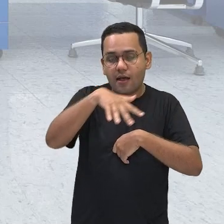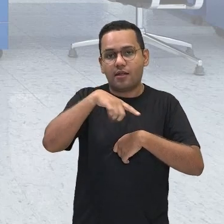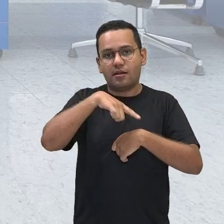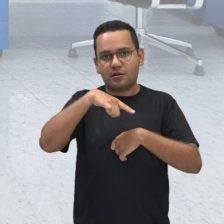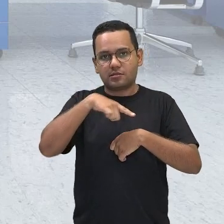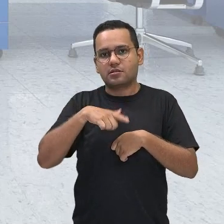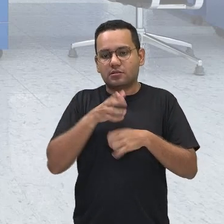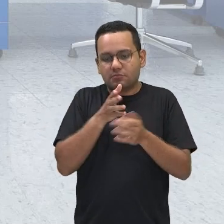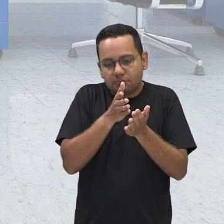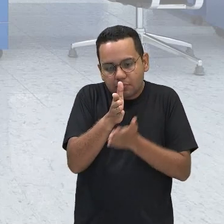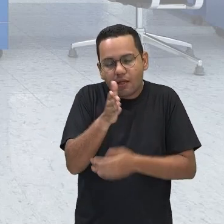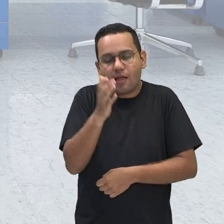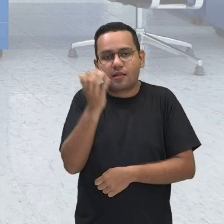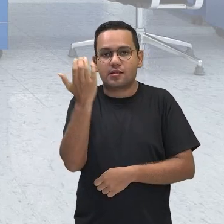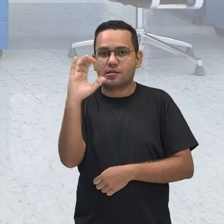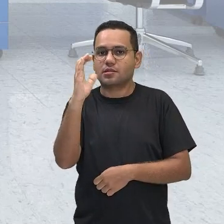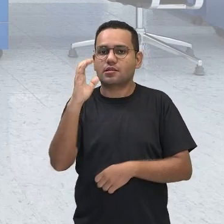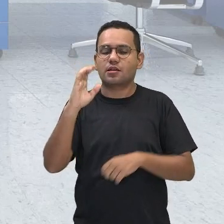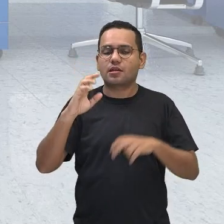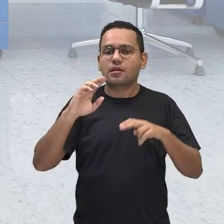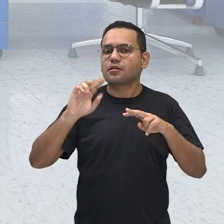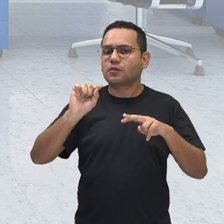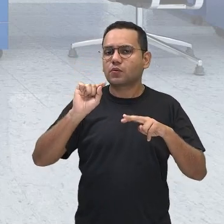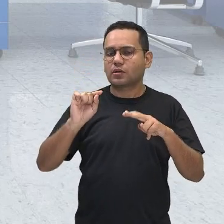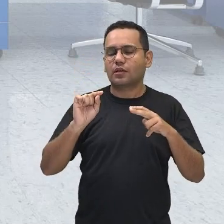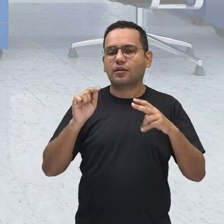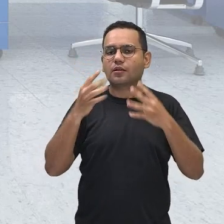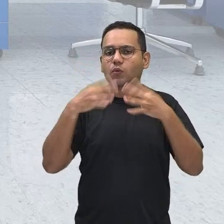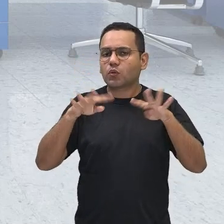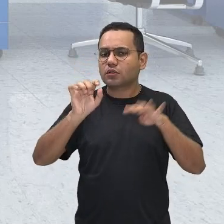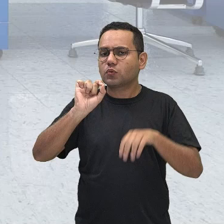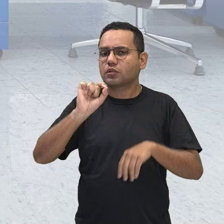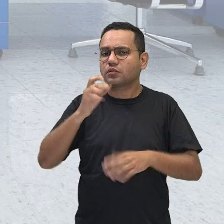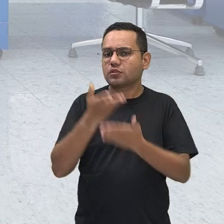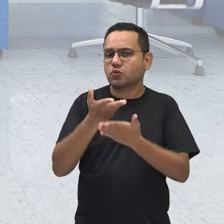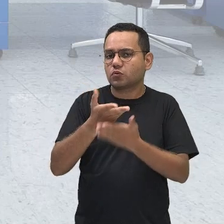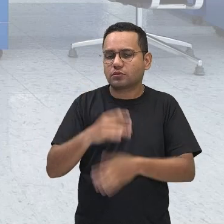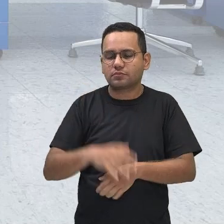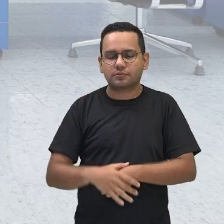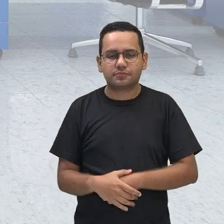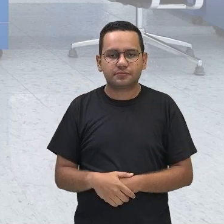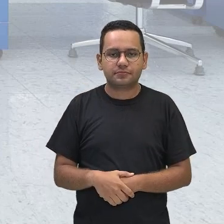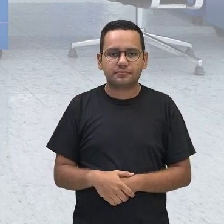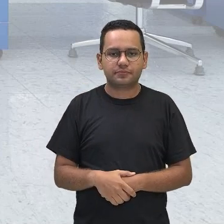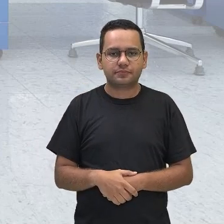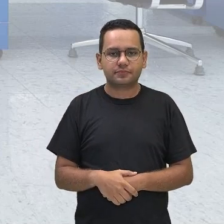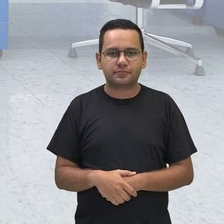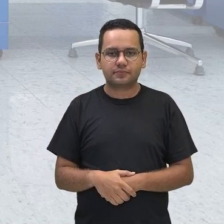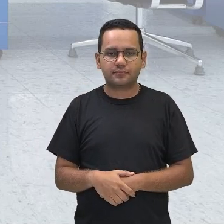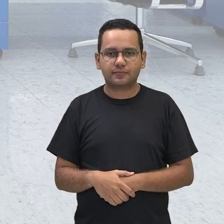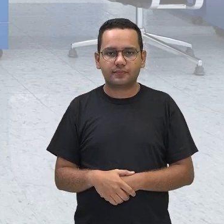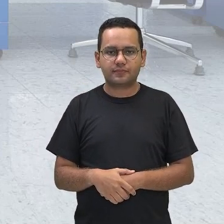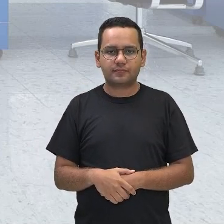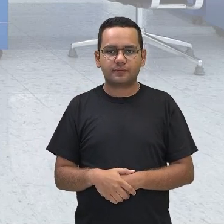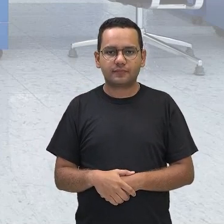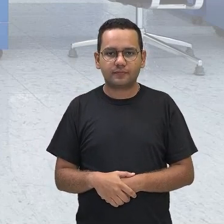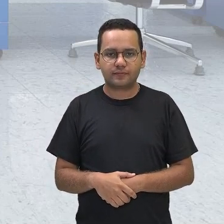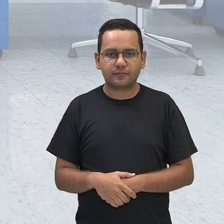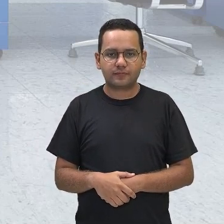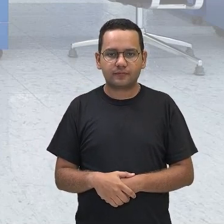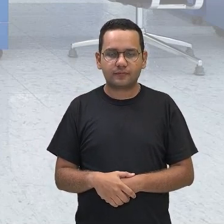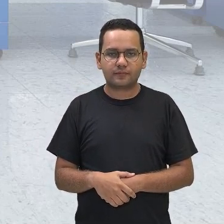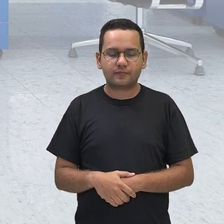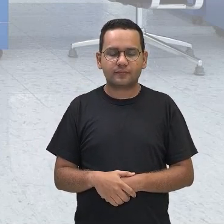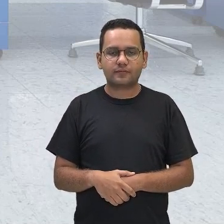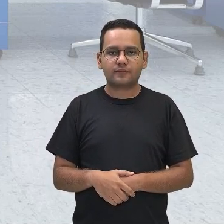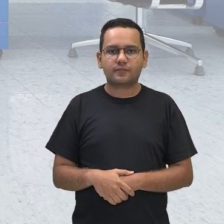da natureza que estuda o quê? Estuda a matéria, a sua